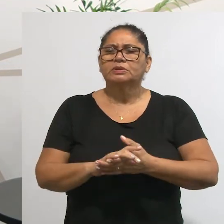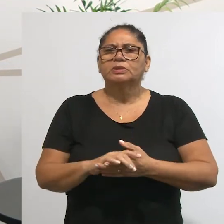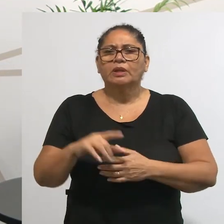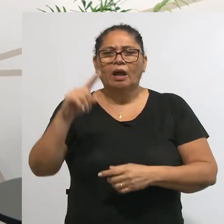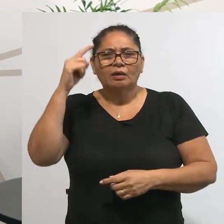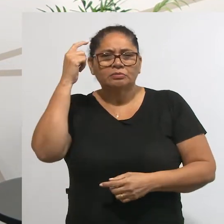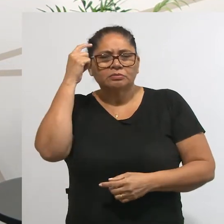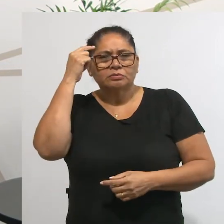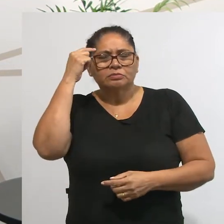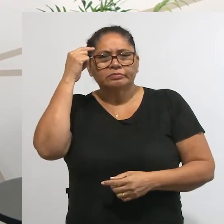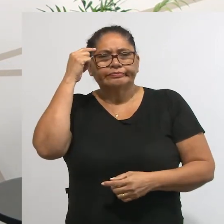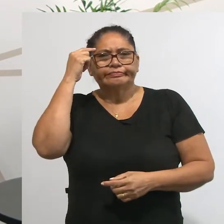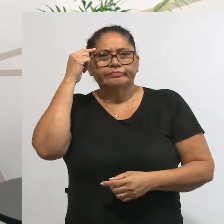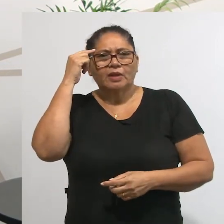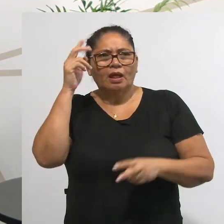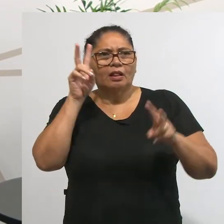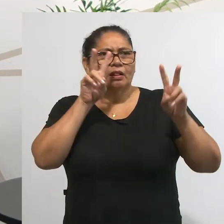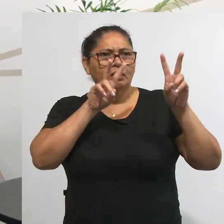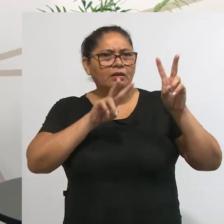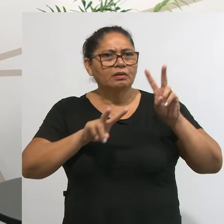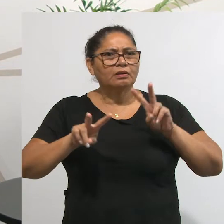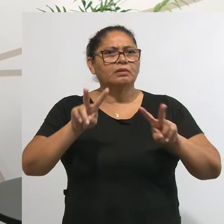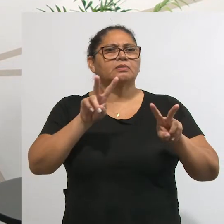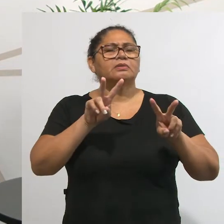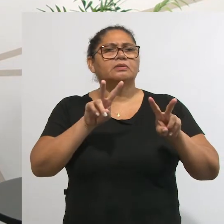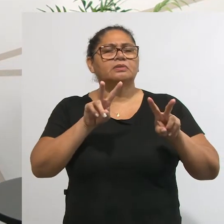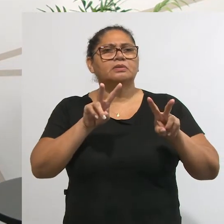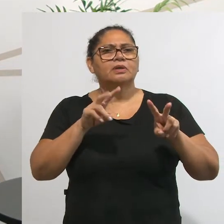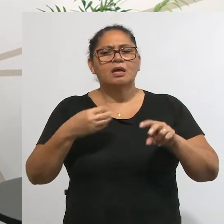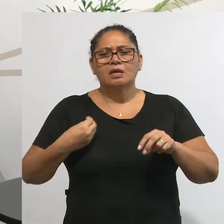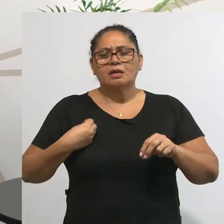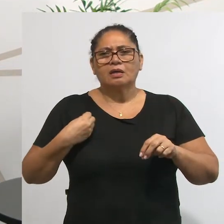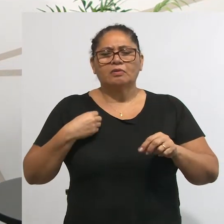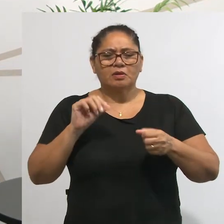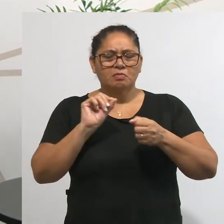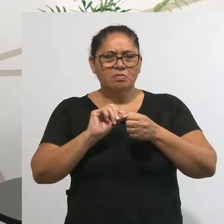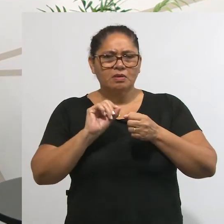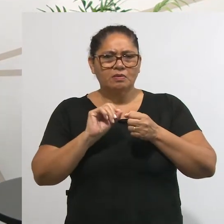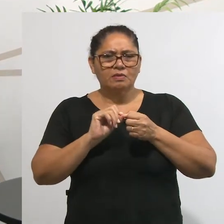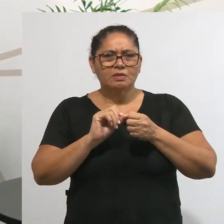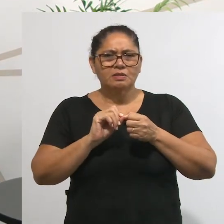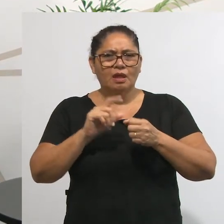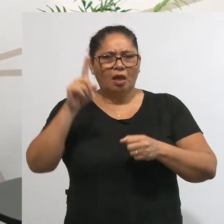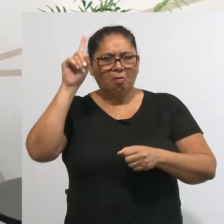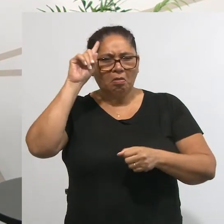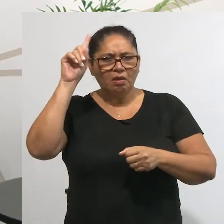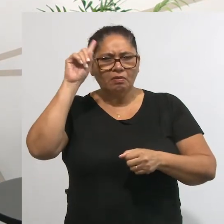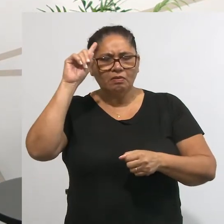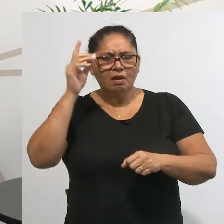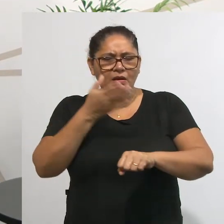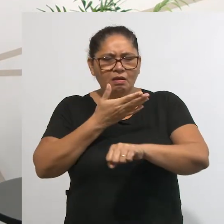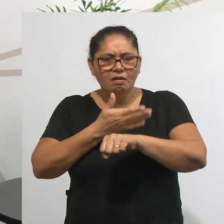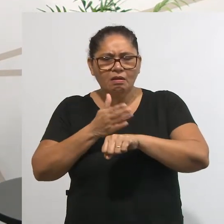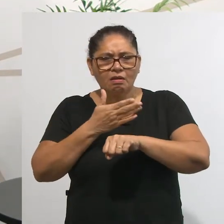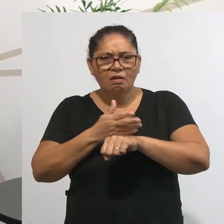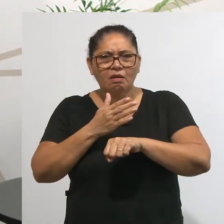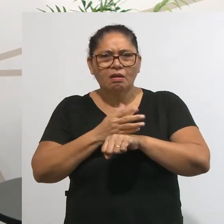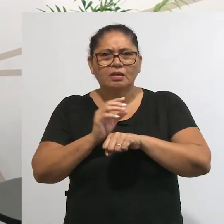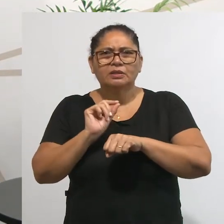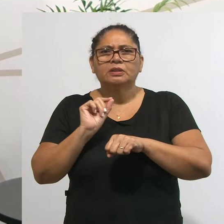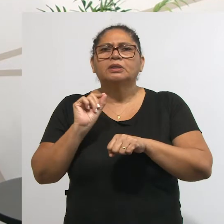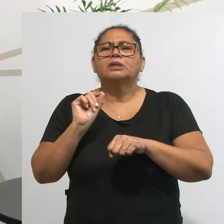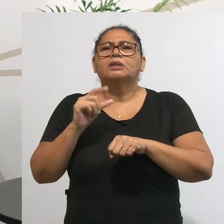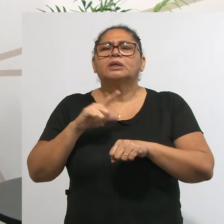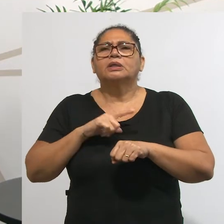e reflexão é exatamente a vida, o meu fazer, o meu cotidiano, a minha prática,